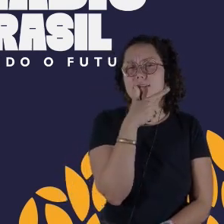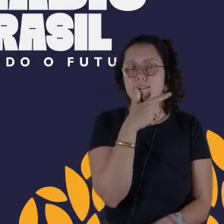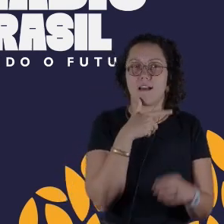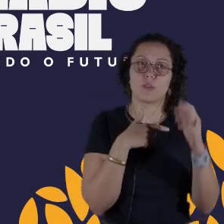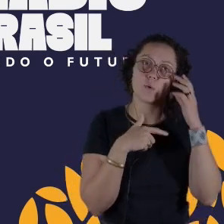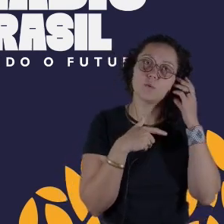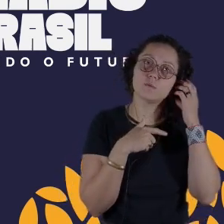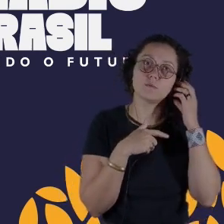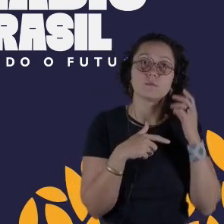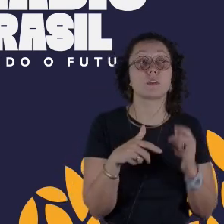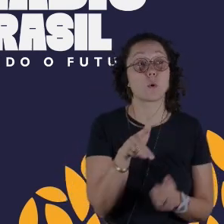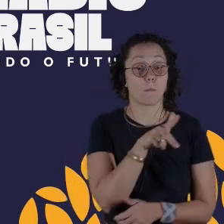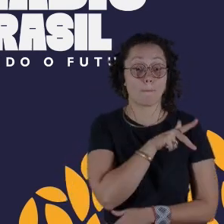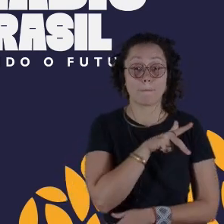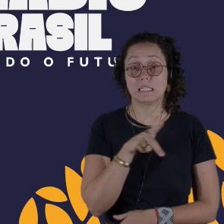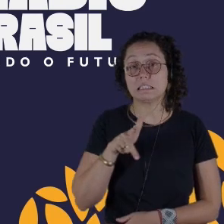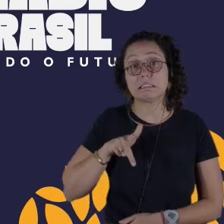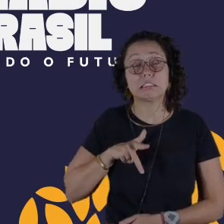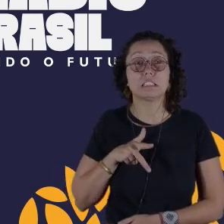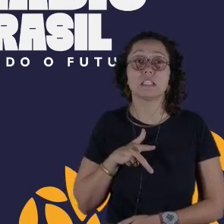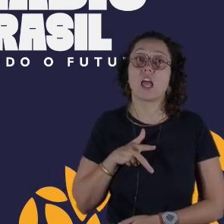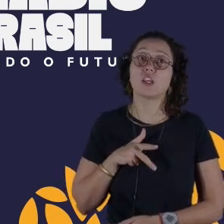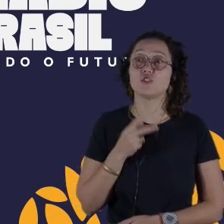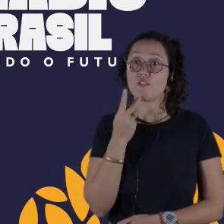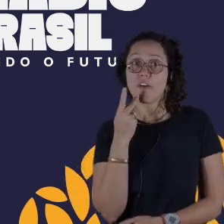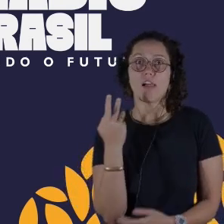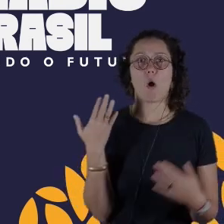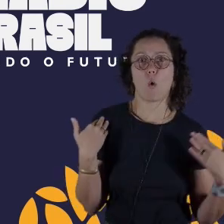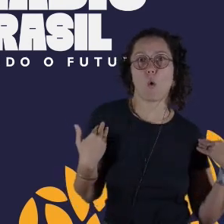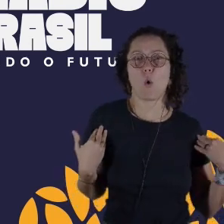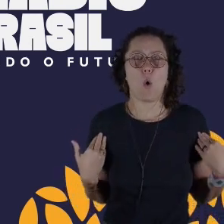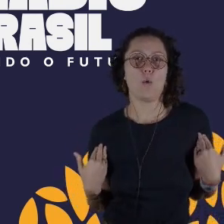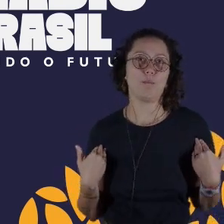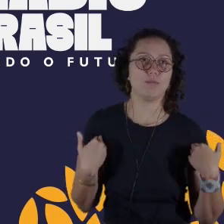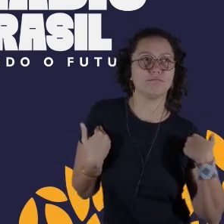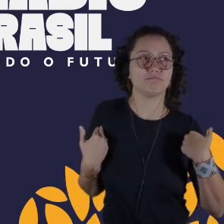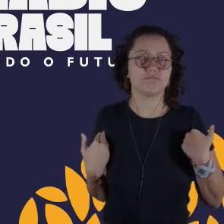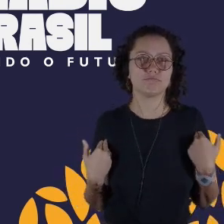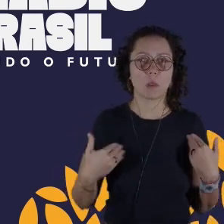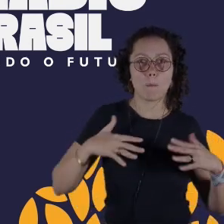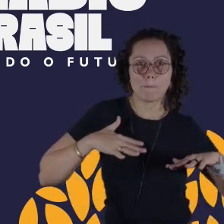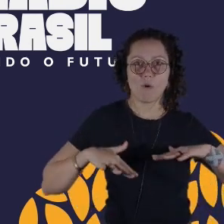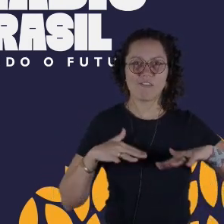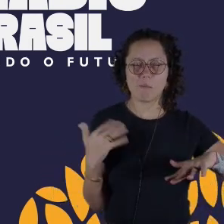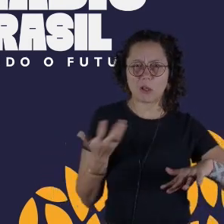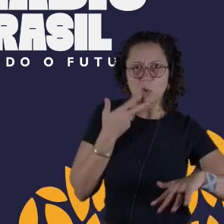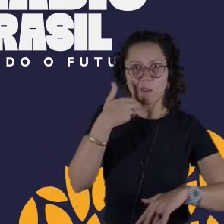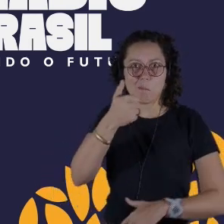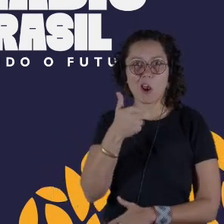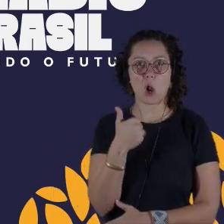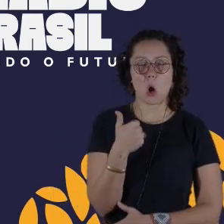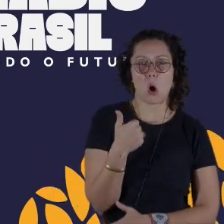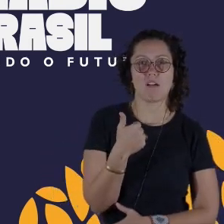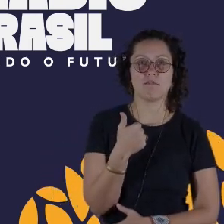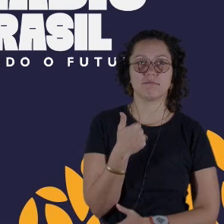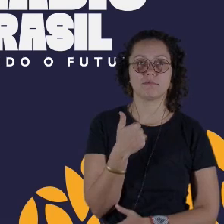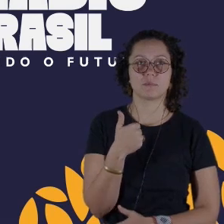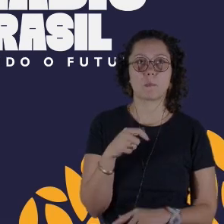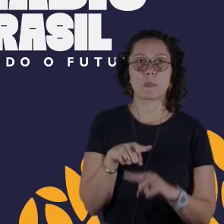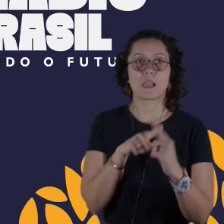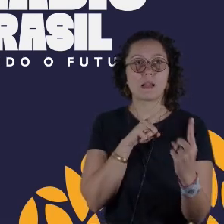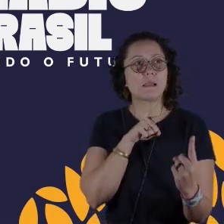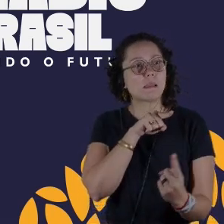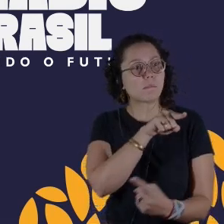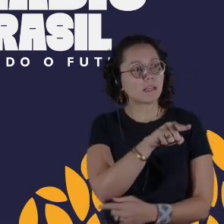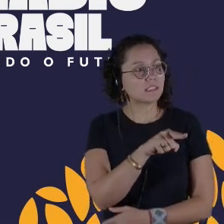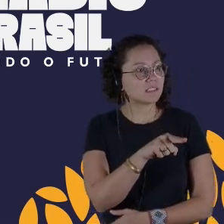O paciente diz que não está tão rígido, mas se você faz exame clínico, ele está igual